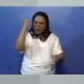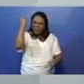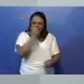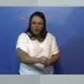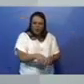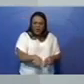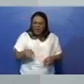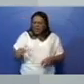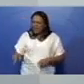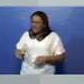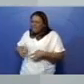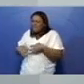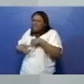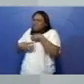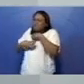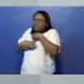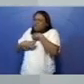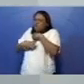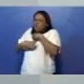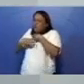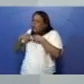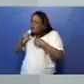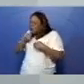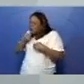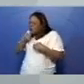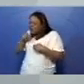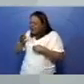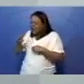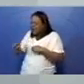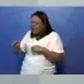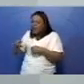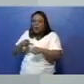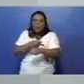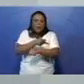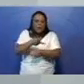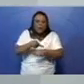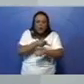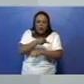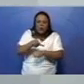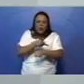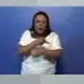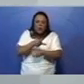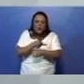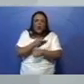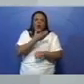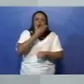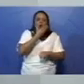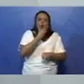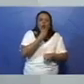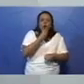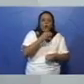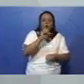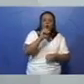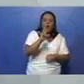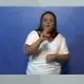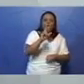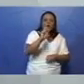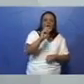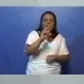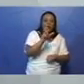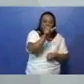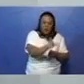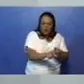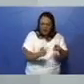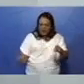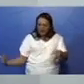ele procura um oráculo, que na época era como se fosse uma pessoa que previa o futuro, enviado dos deuses. E ele fala que para